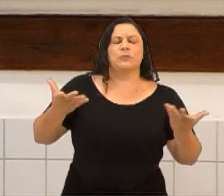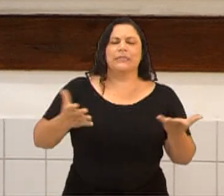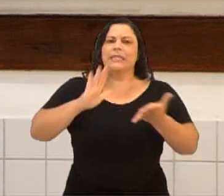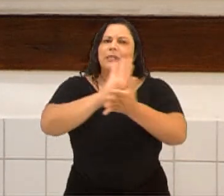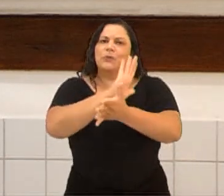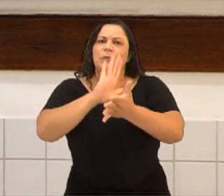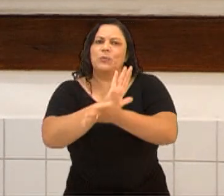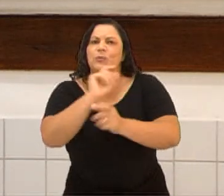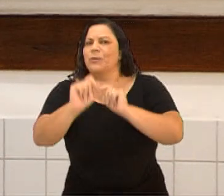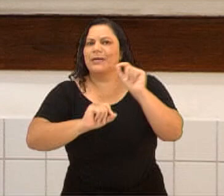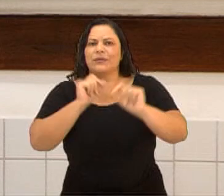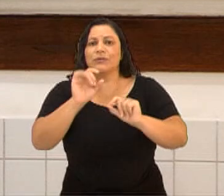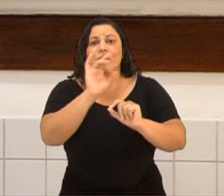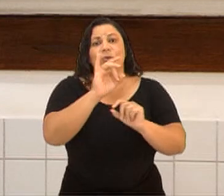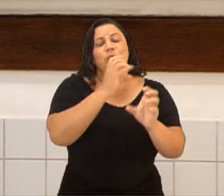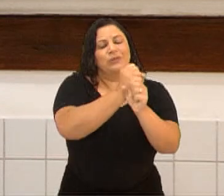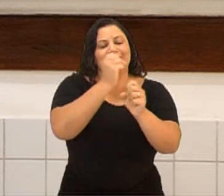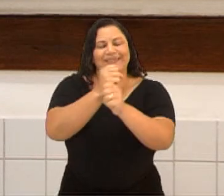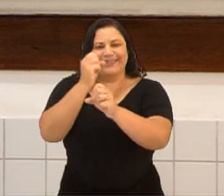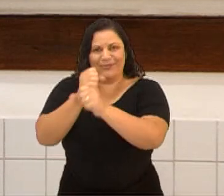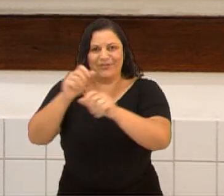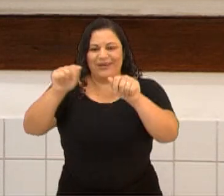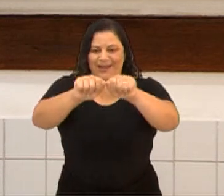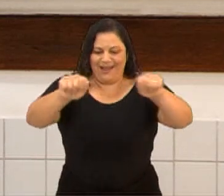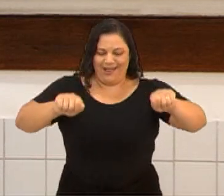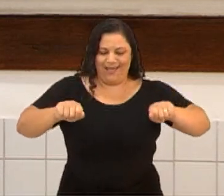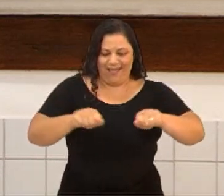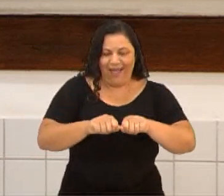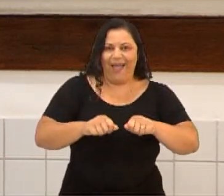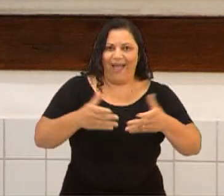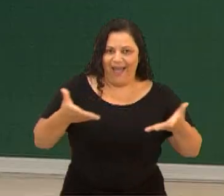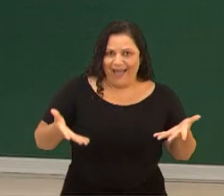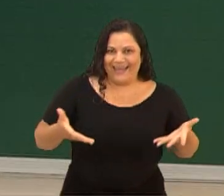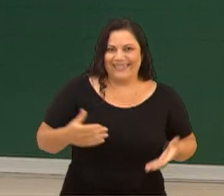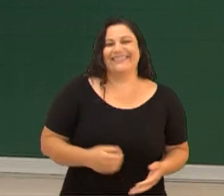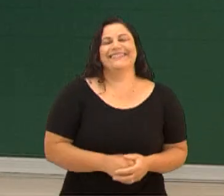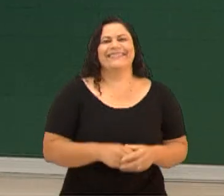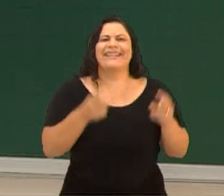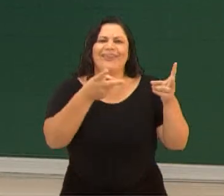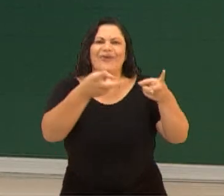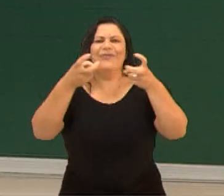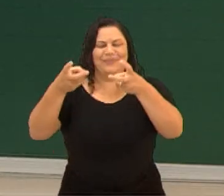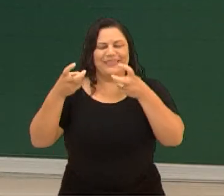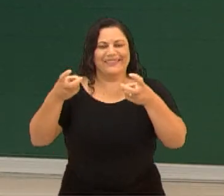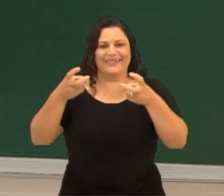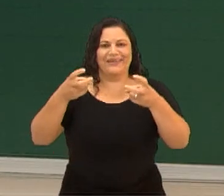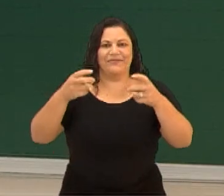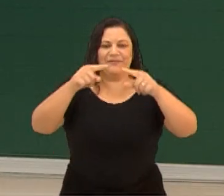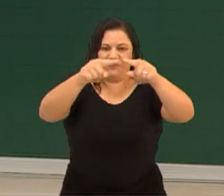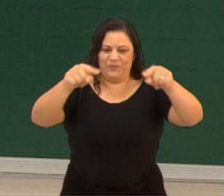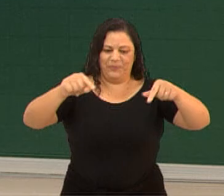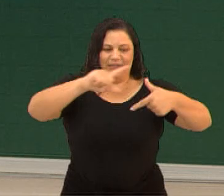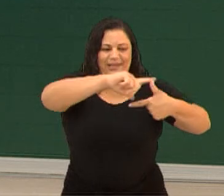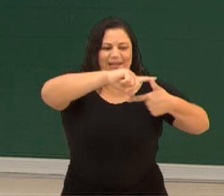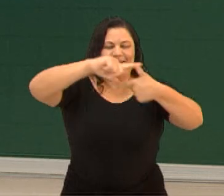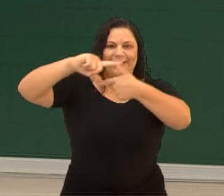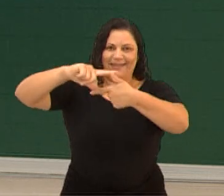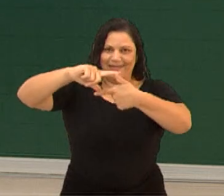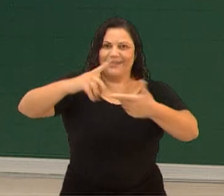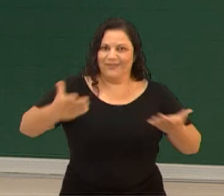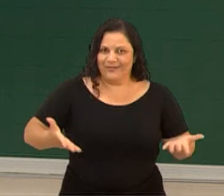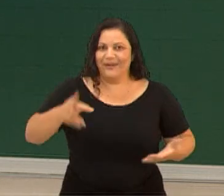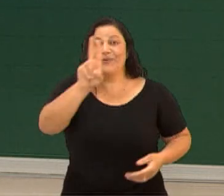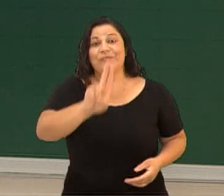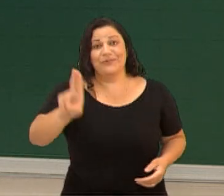gastos, basta calcular a área do terreno. Então, observe que um terreno ele é retangular. Vamos usar